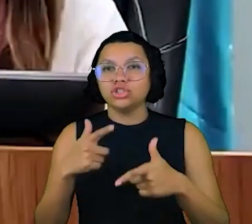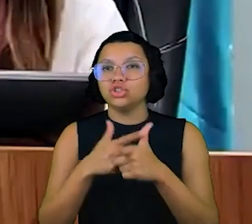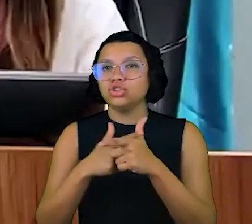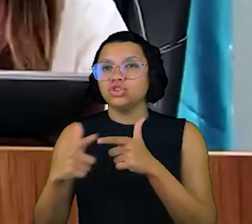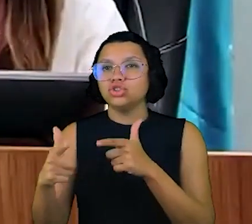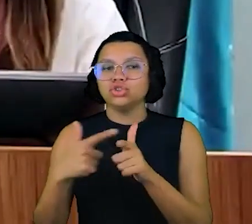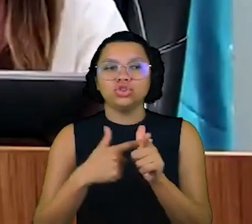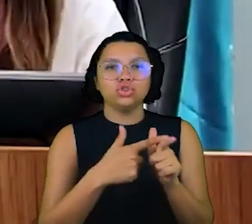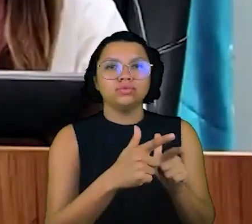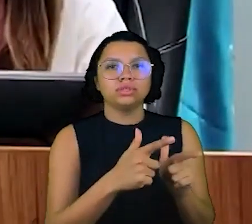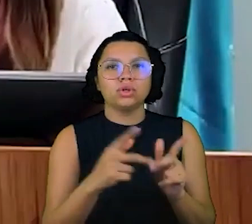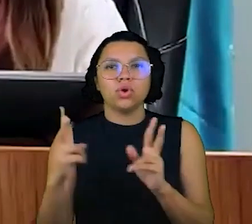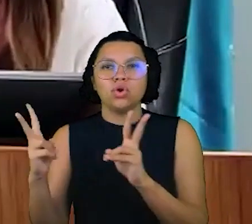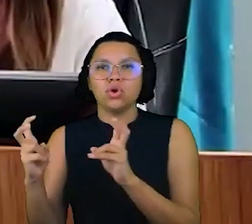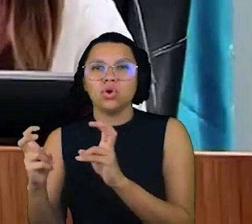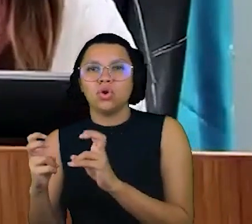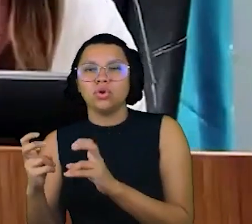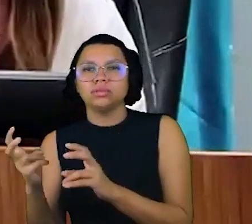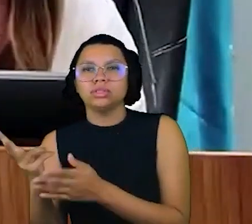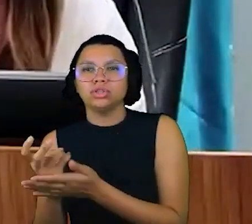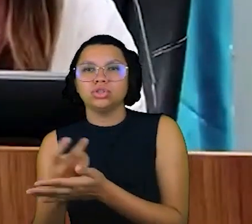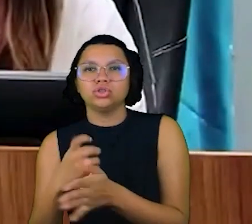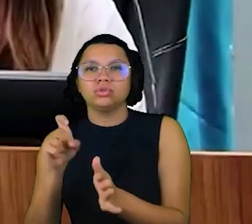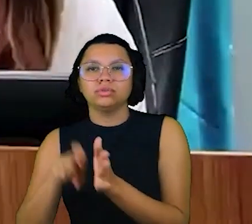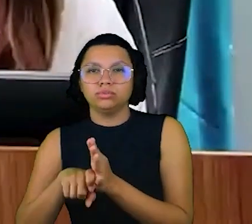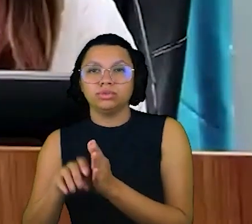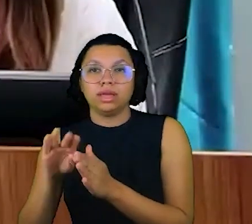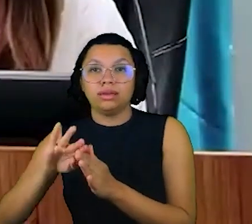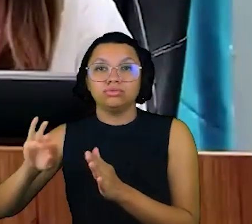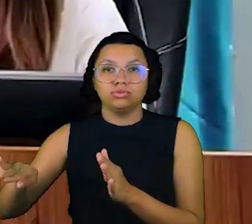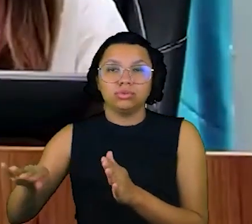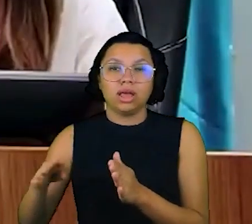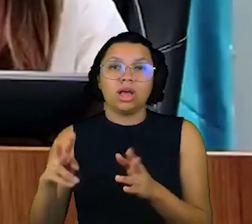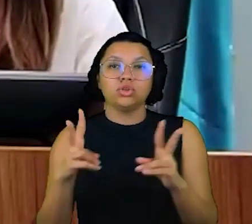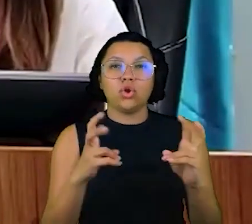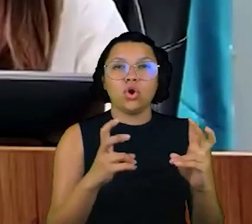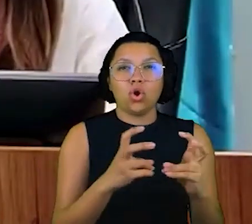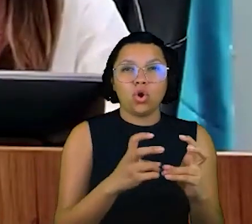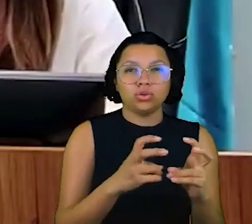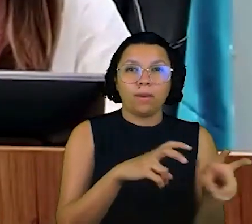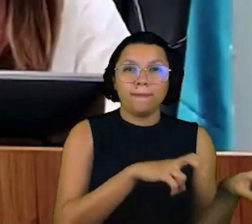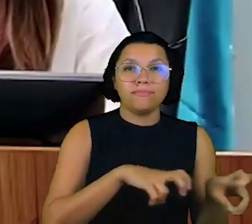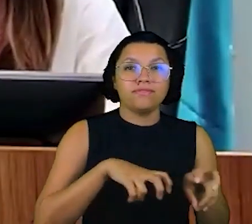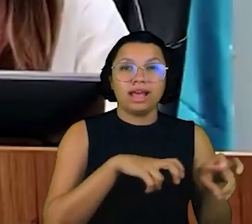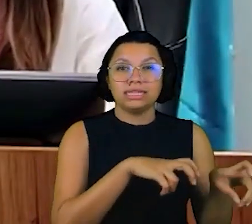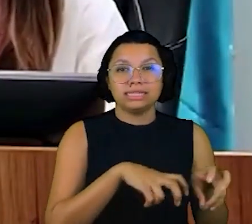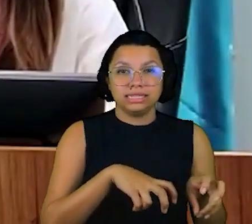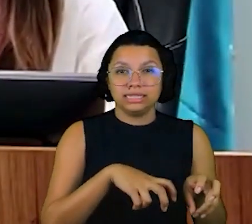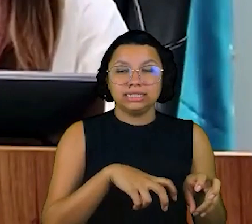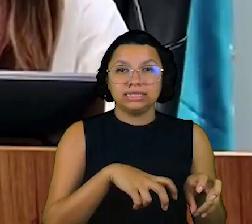claríssima necessidade de divisão. Contencioso tributário de um lado, contencioso